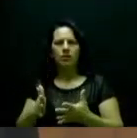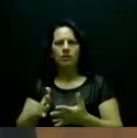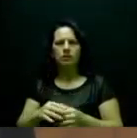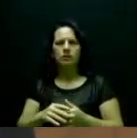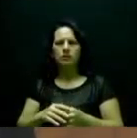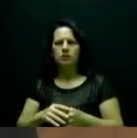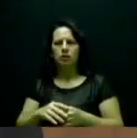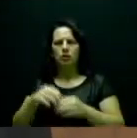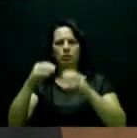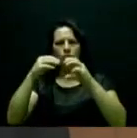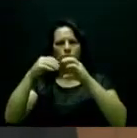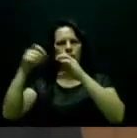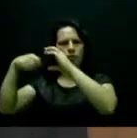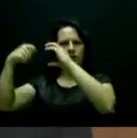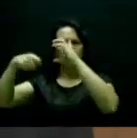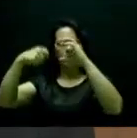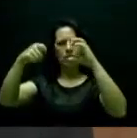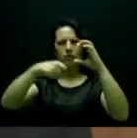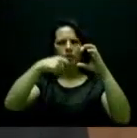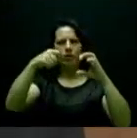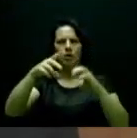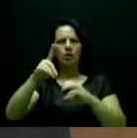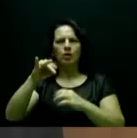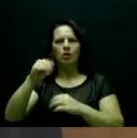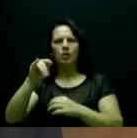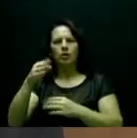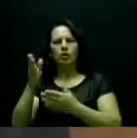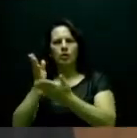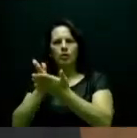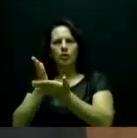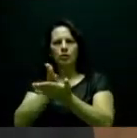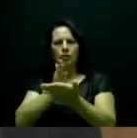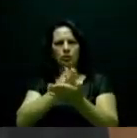vídeo, publiquei um vídeo autodidático, onde explica passo a